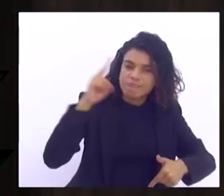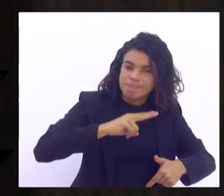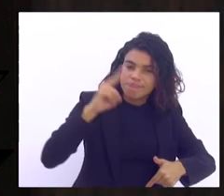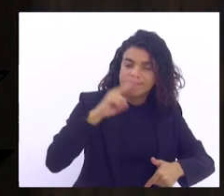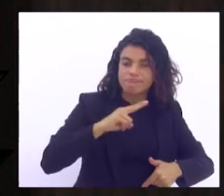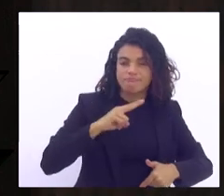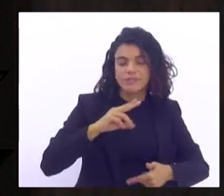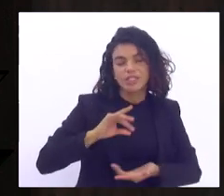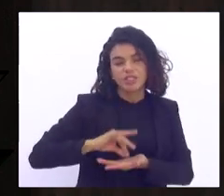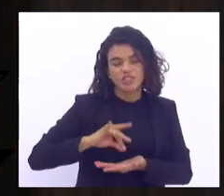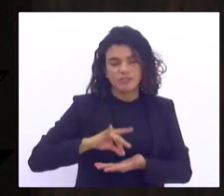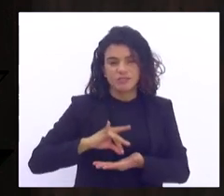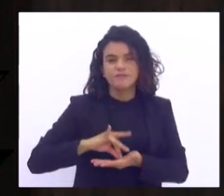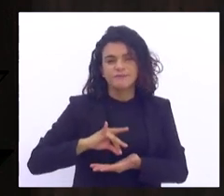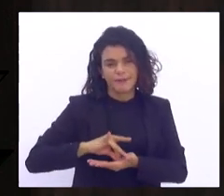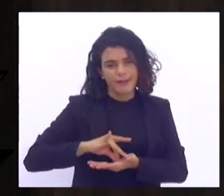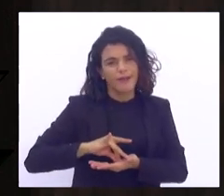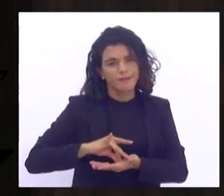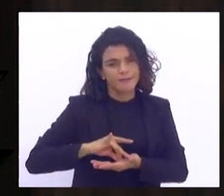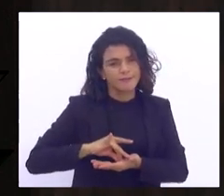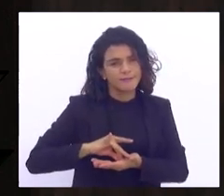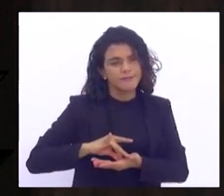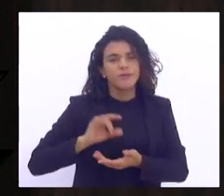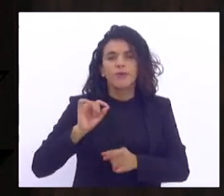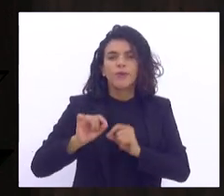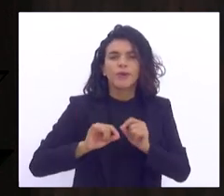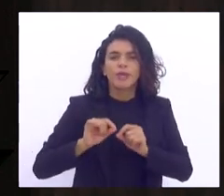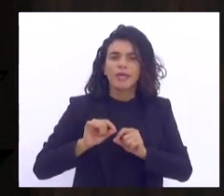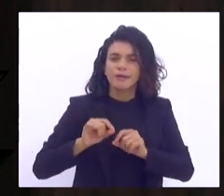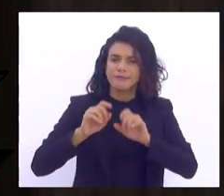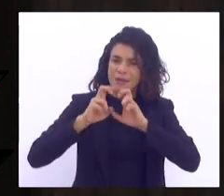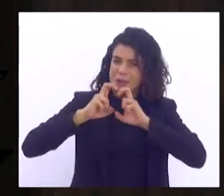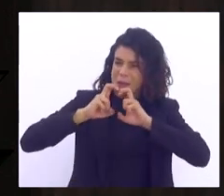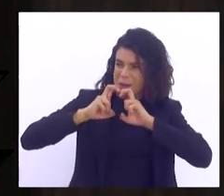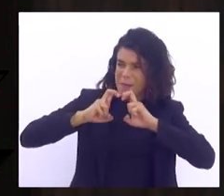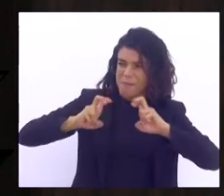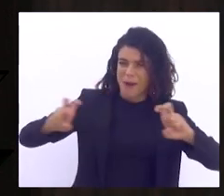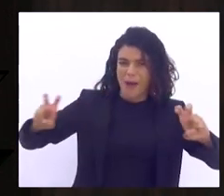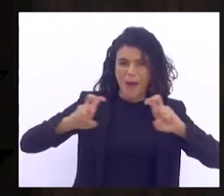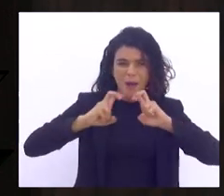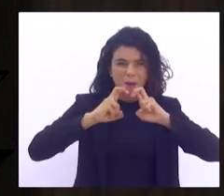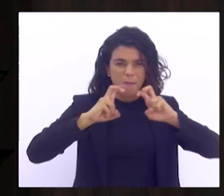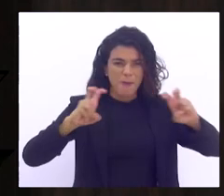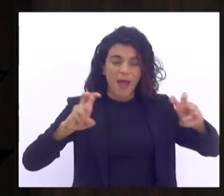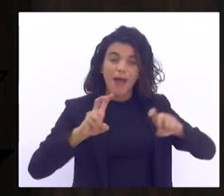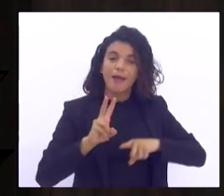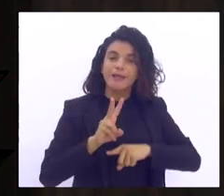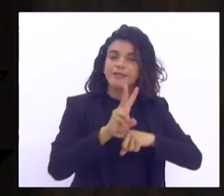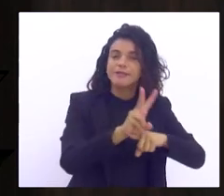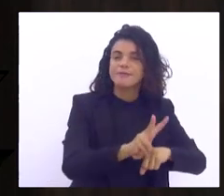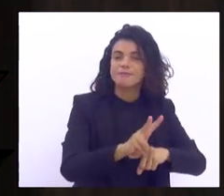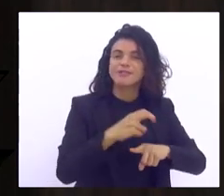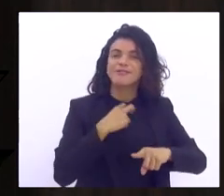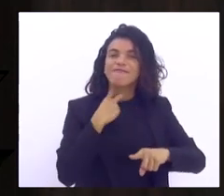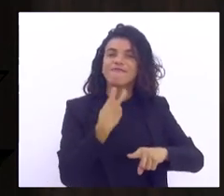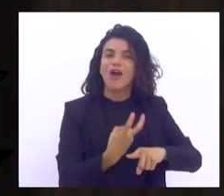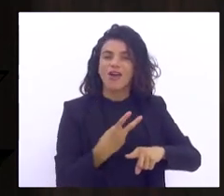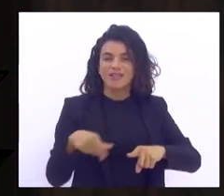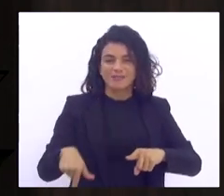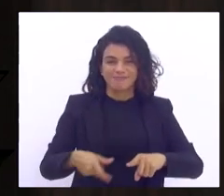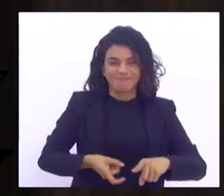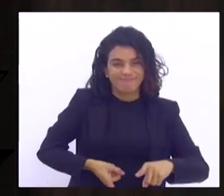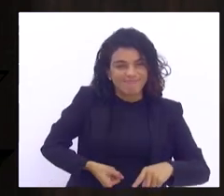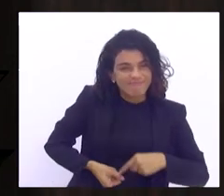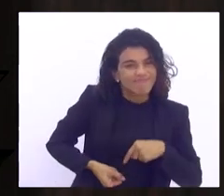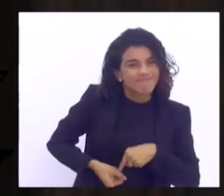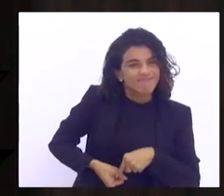e realmente levantar para anunciar com a nossa boca, emprestar a nossa voz para o nascituro,